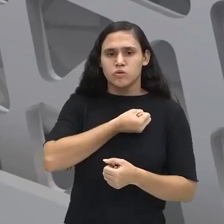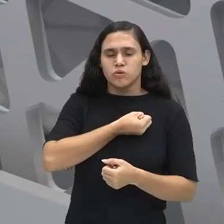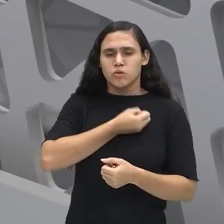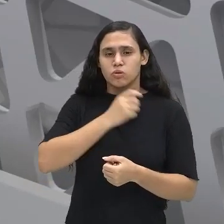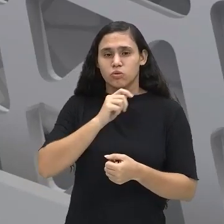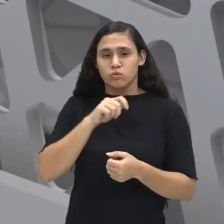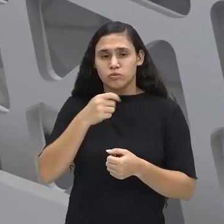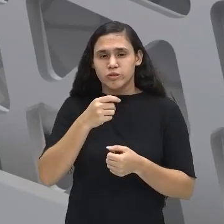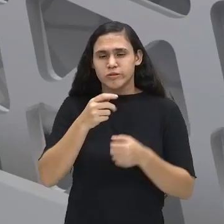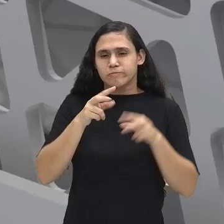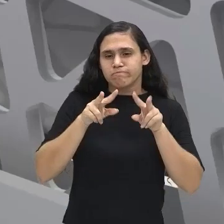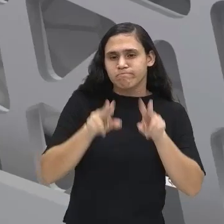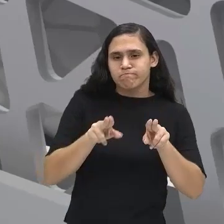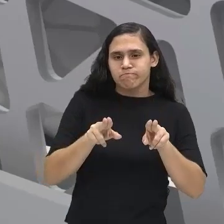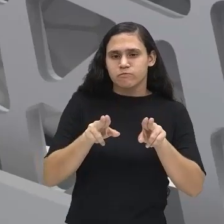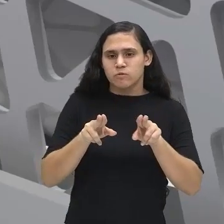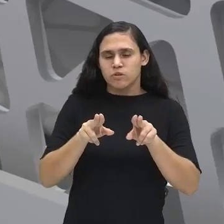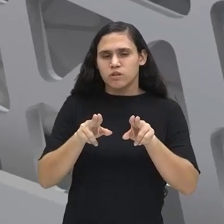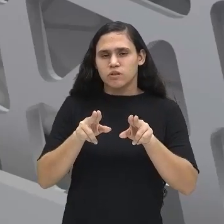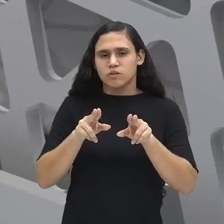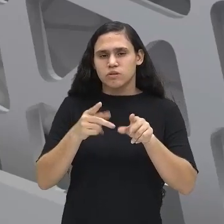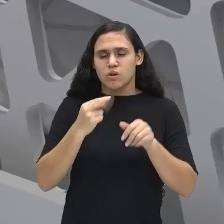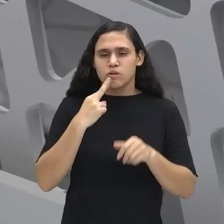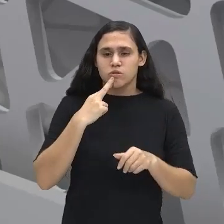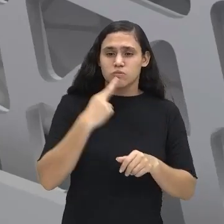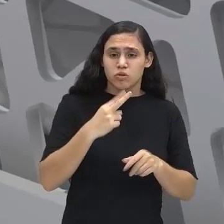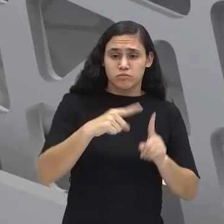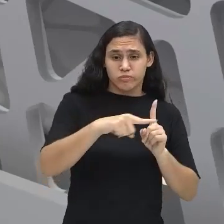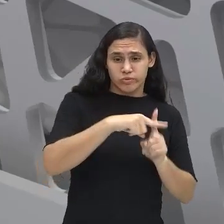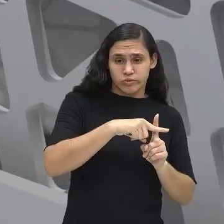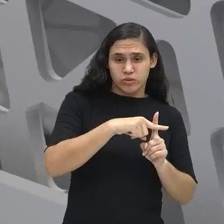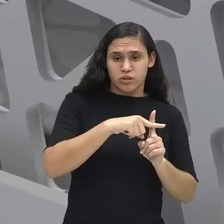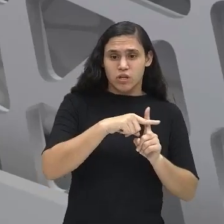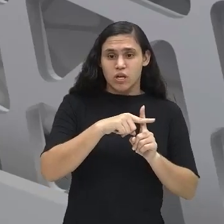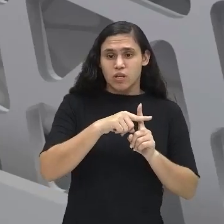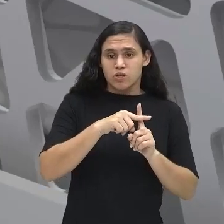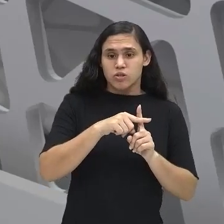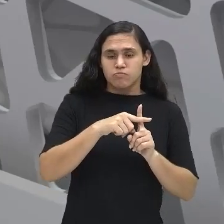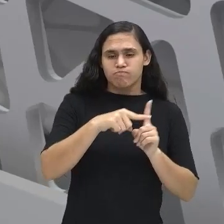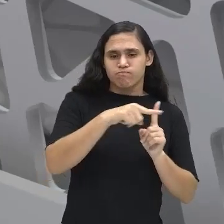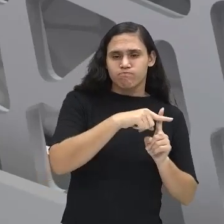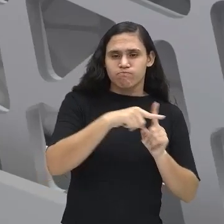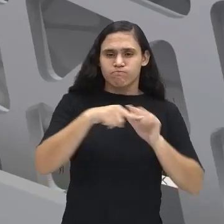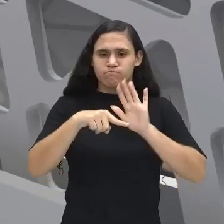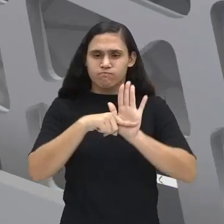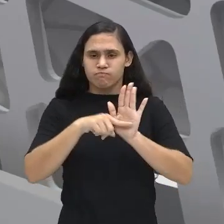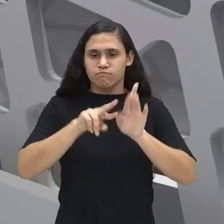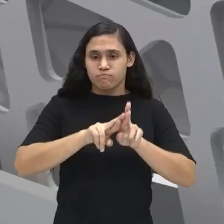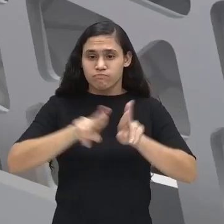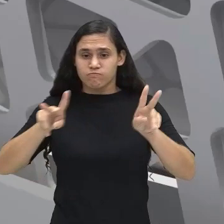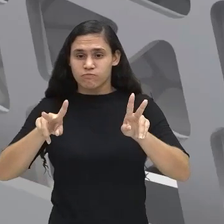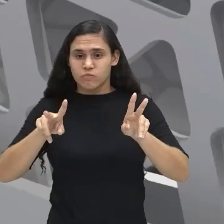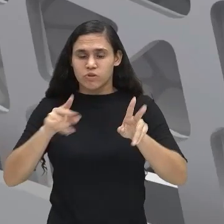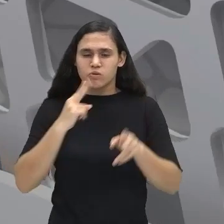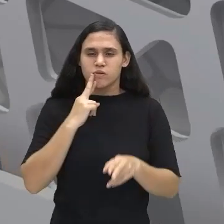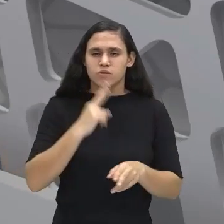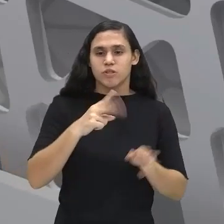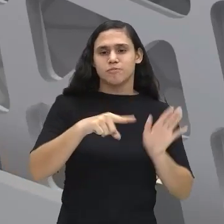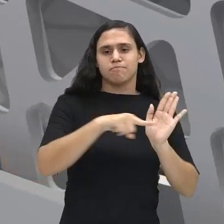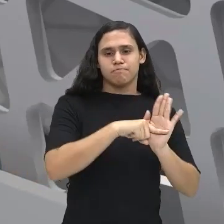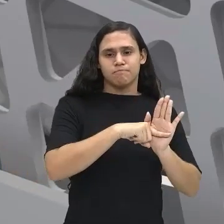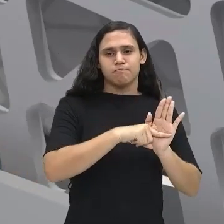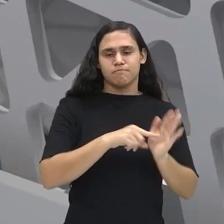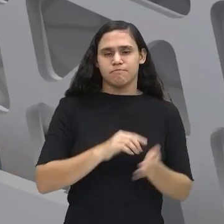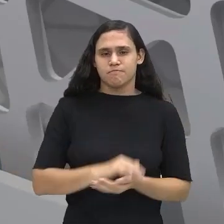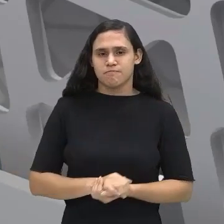é positivo. E se a gente fizer a divisão de números com sinais diferentes, o resultado é negativo.